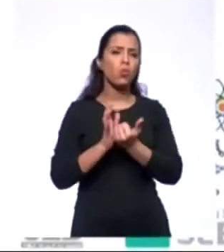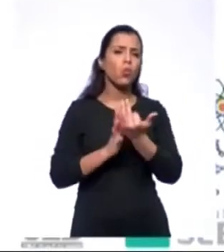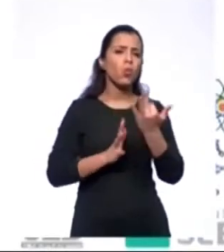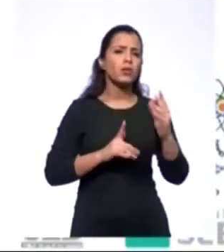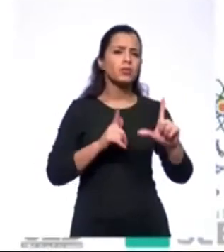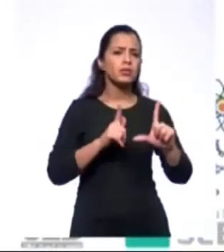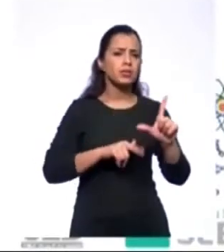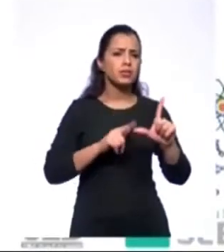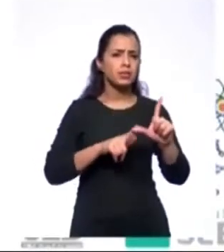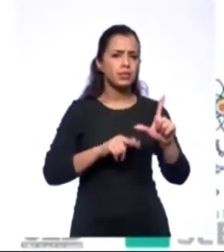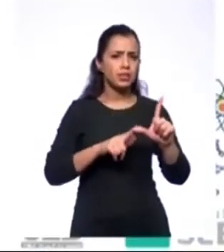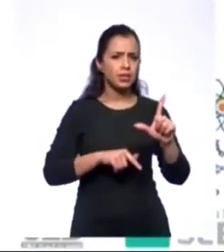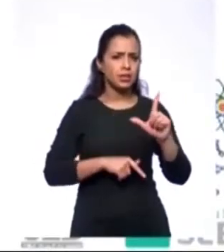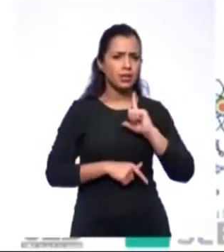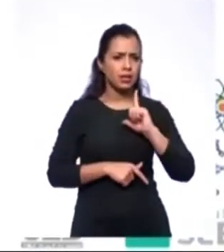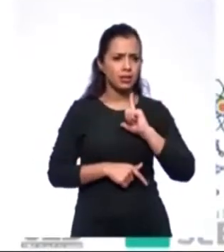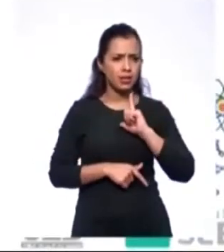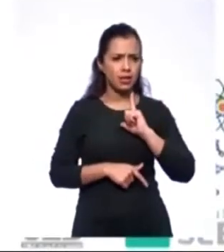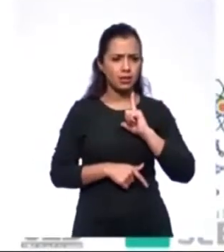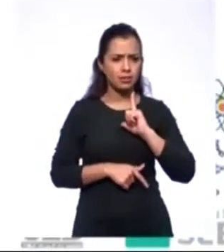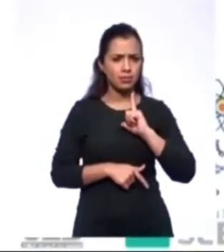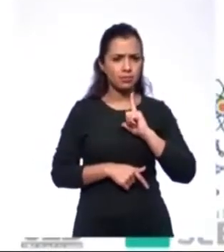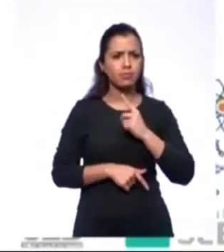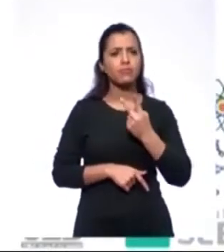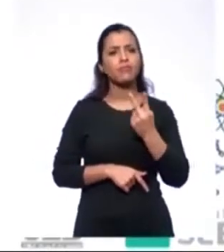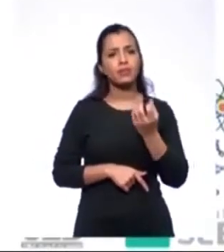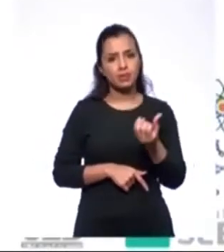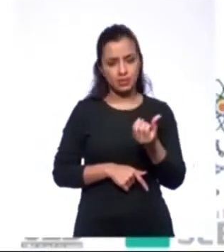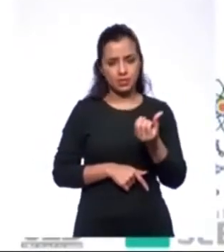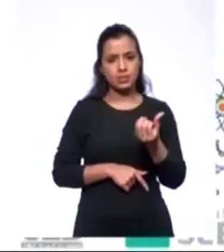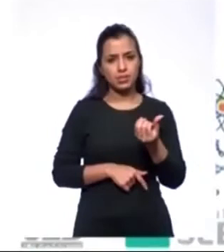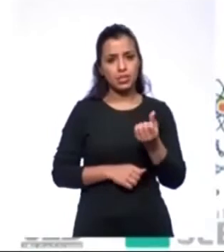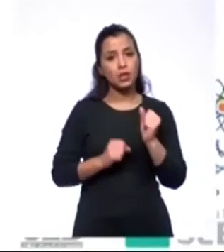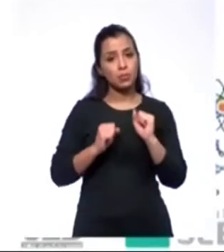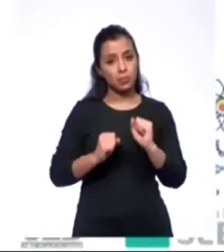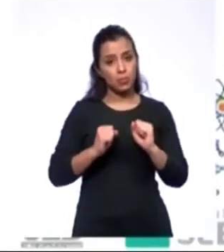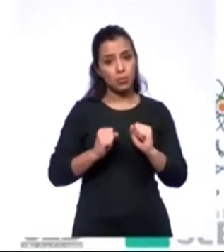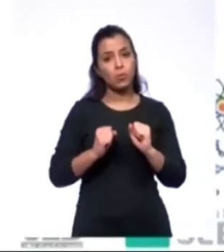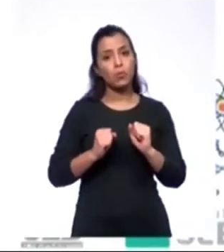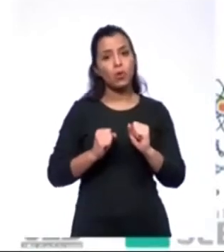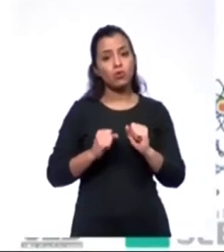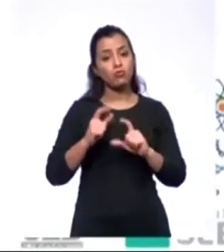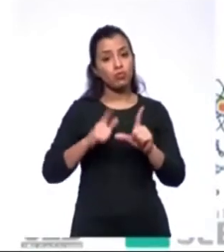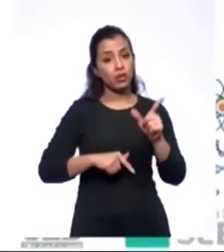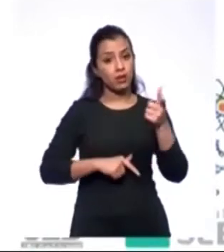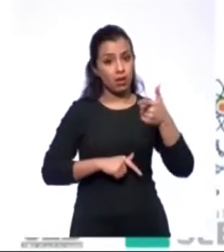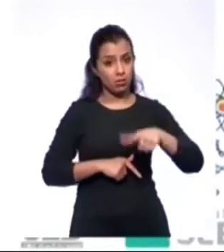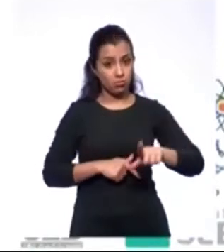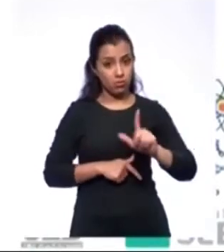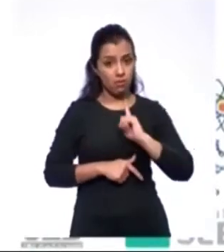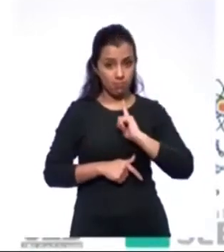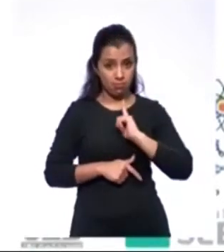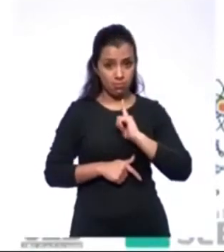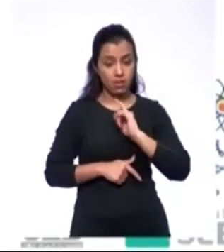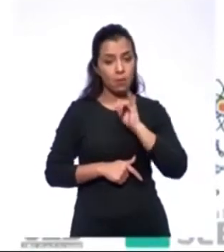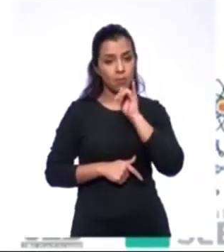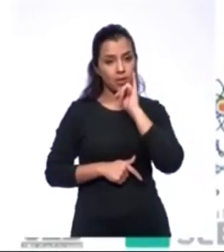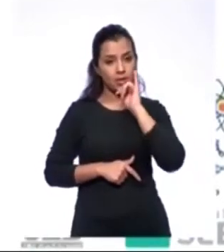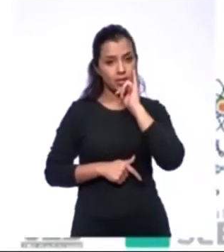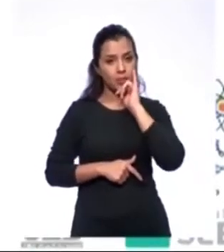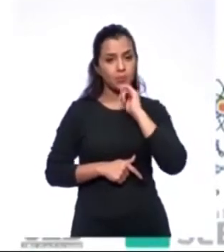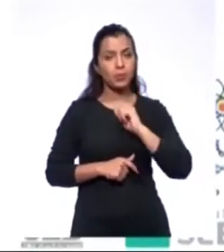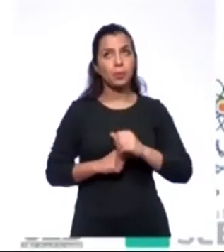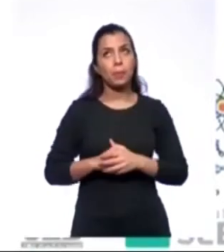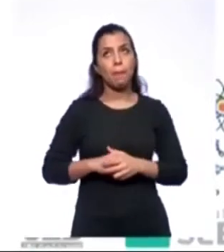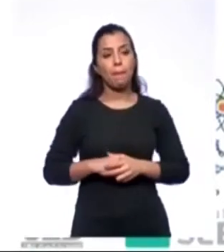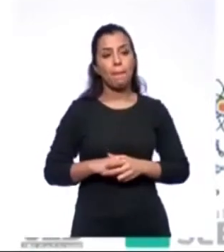letras tem para segunda casinha disponíveis 26 porque pode ter letra repetida nessa primeira casinha por exemplo